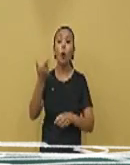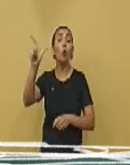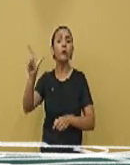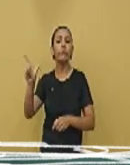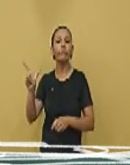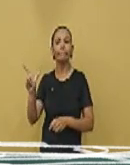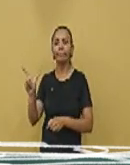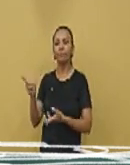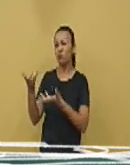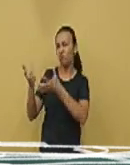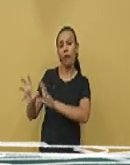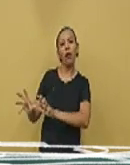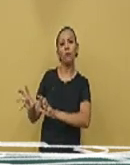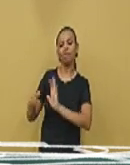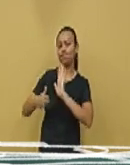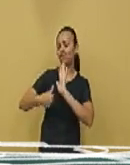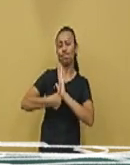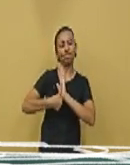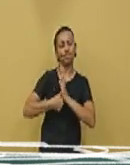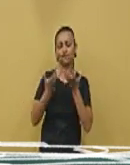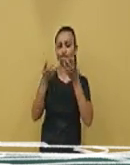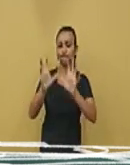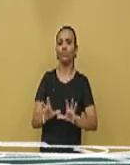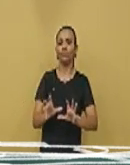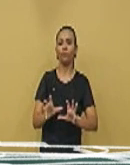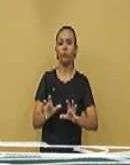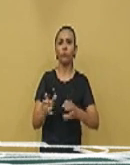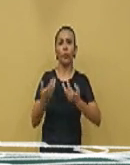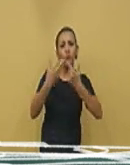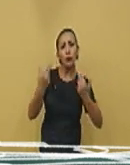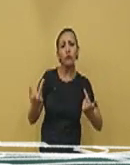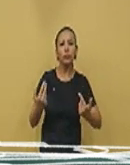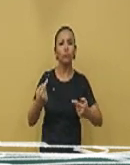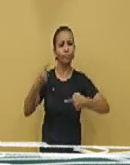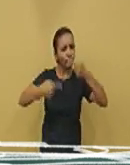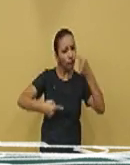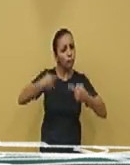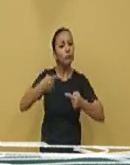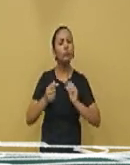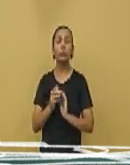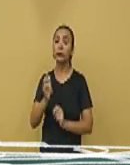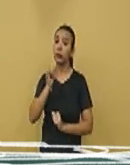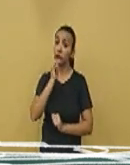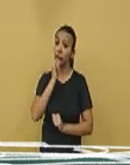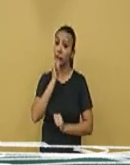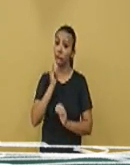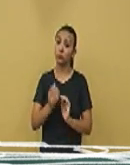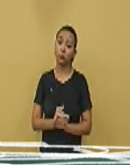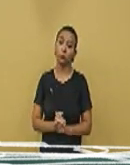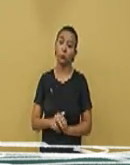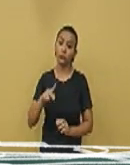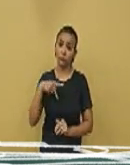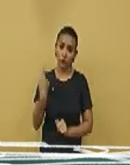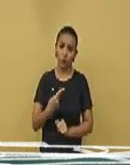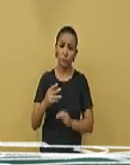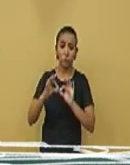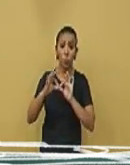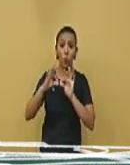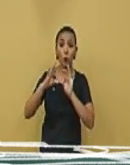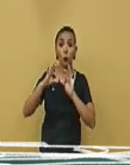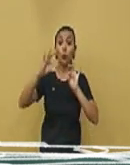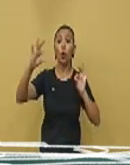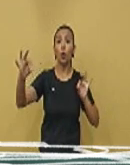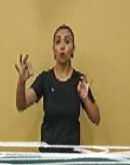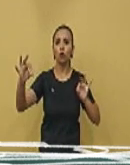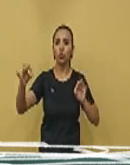técnicas contrários à folha de ponto. E algumas coisas foram colocadas em discussão. Por exemplo, nós estamos longe do